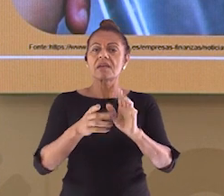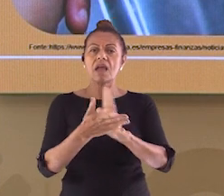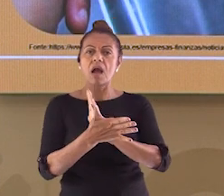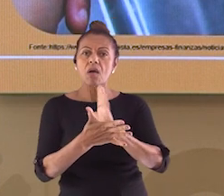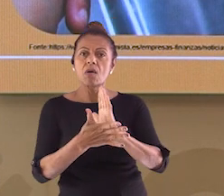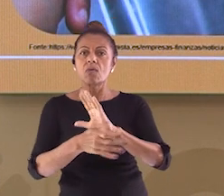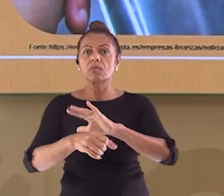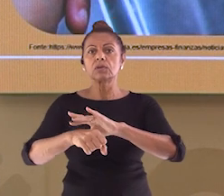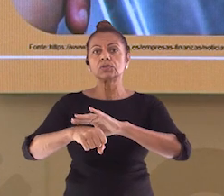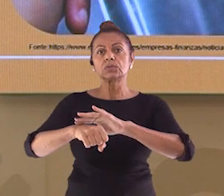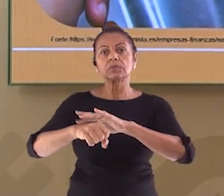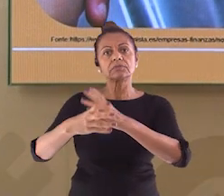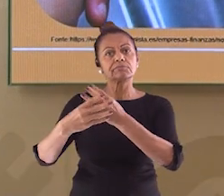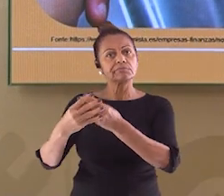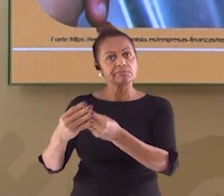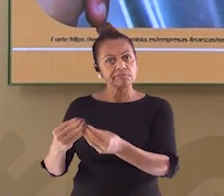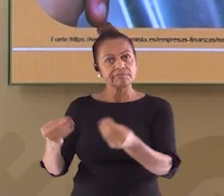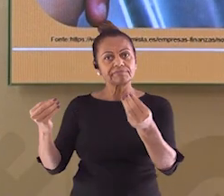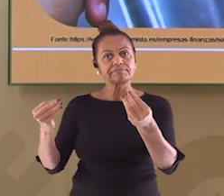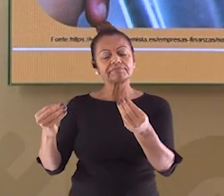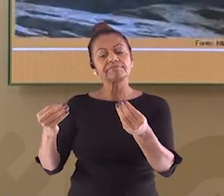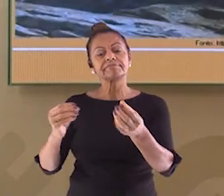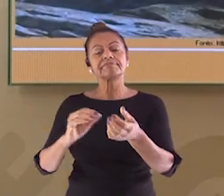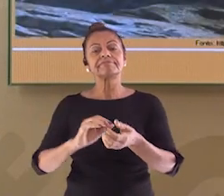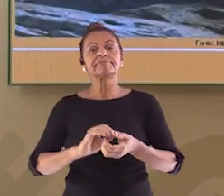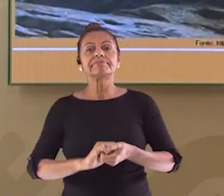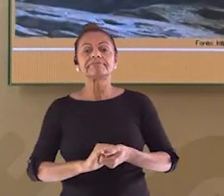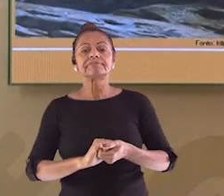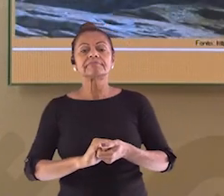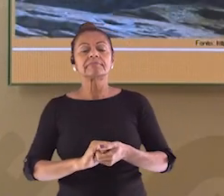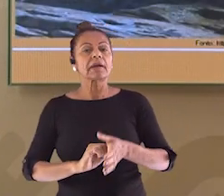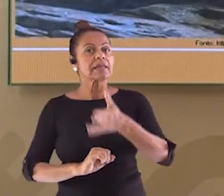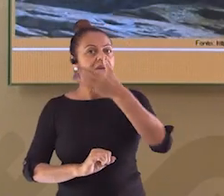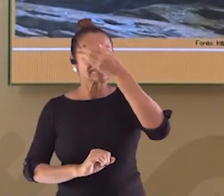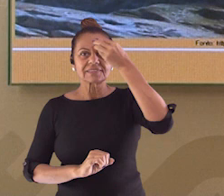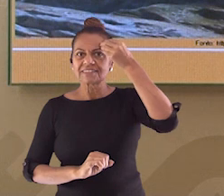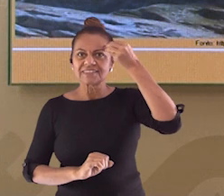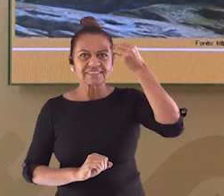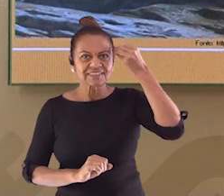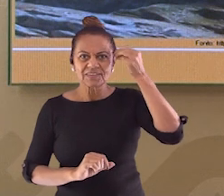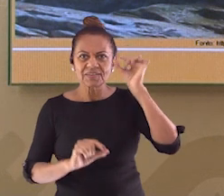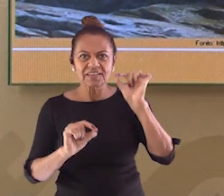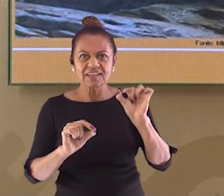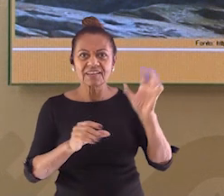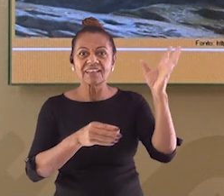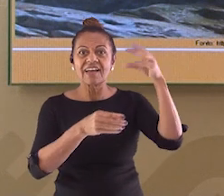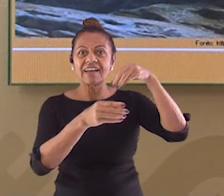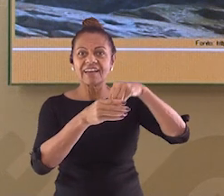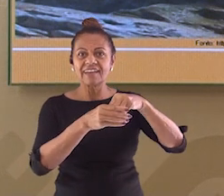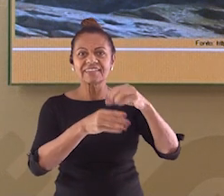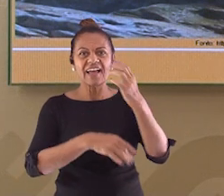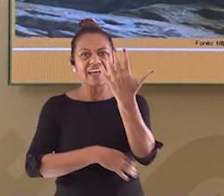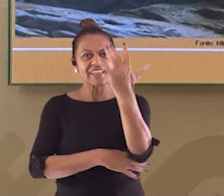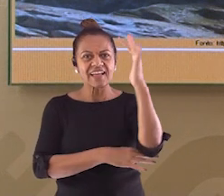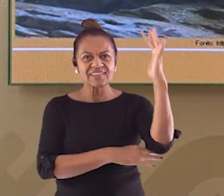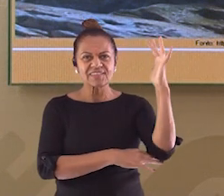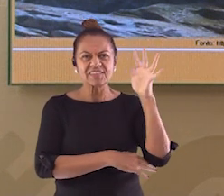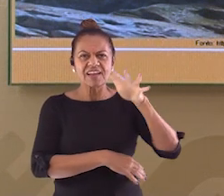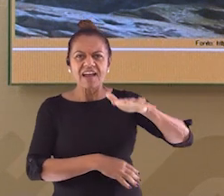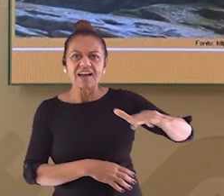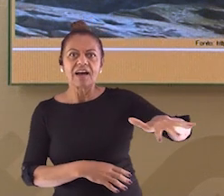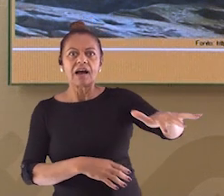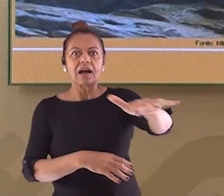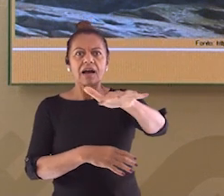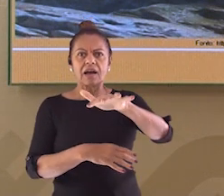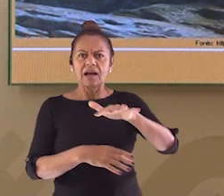determinadas doenças. Não podemos esquecer que na natureza também ocorrem fenômenos químicos. Ela